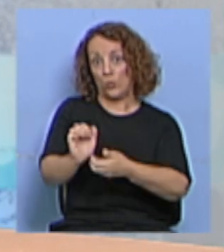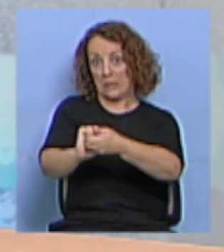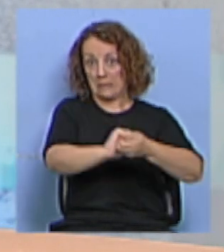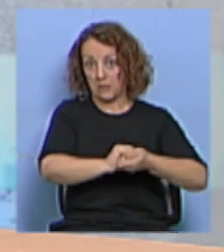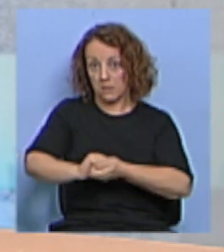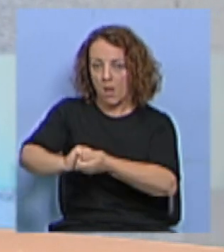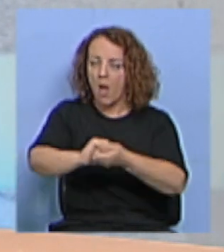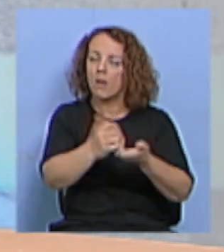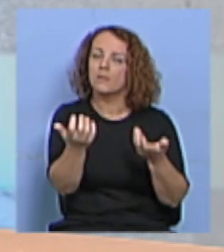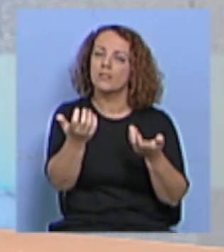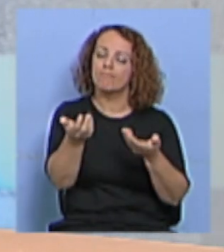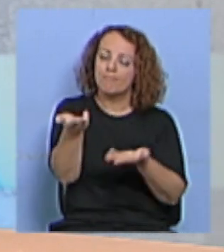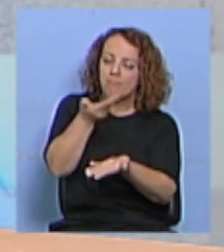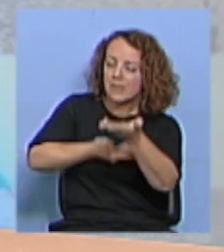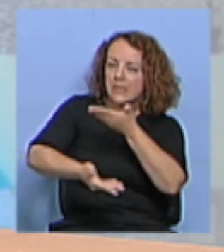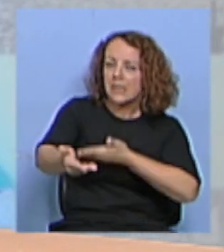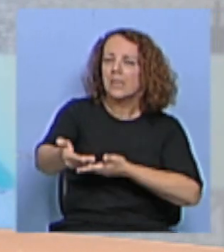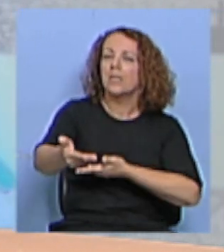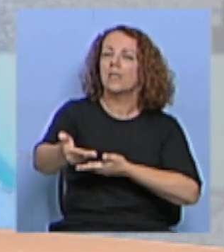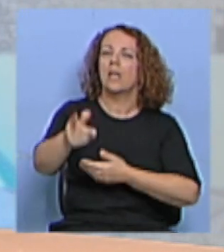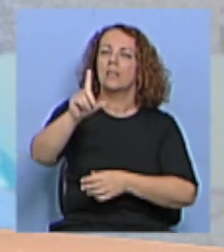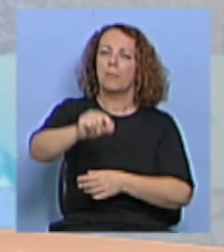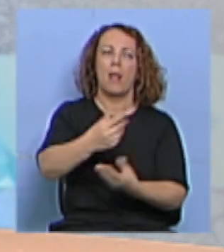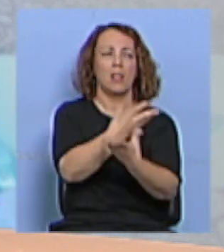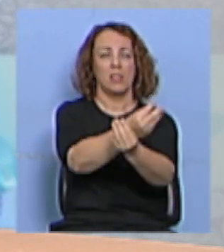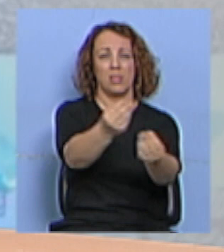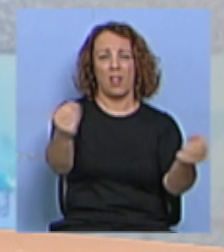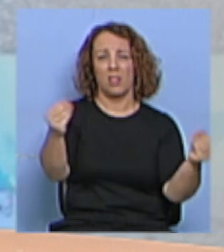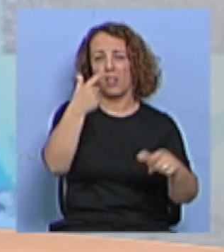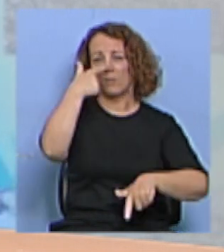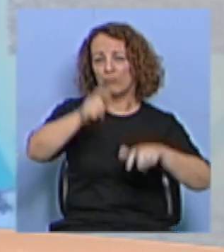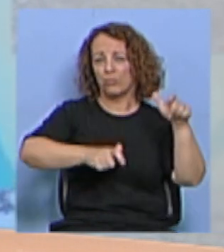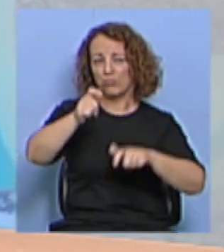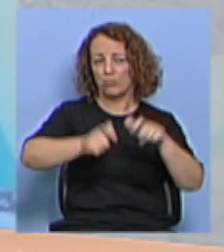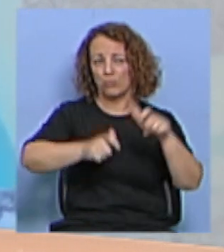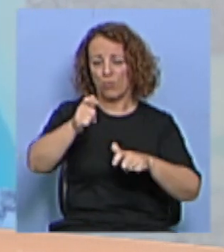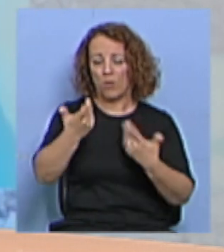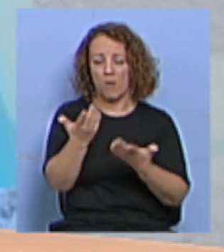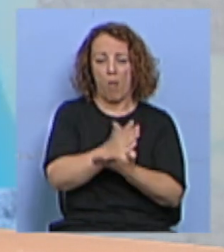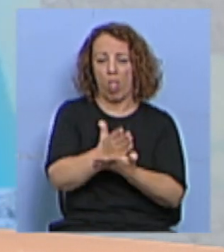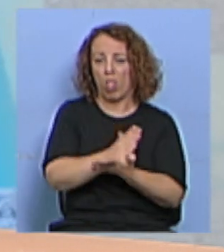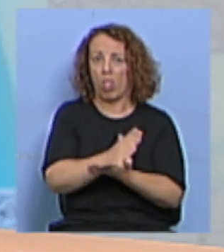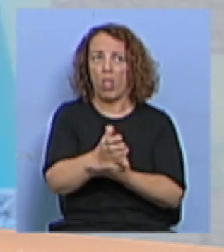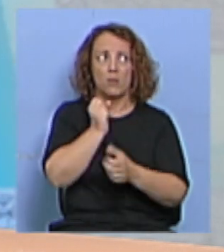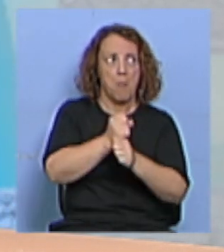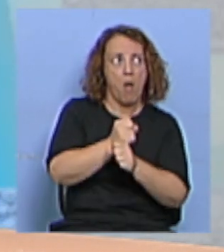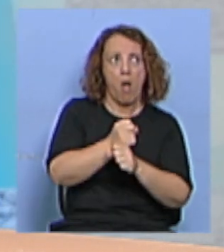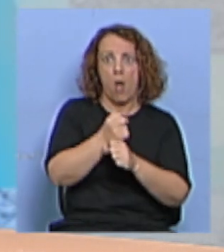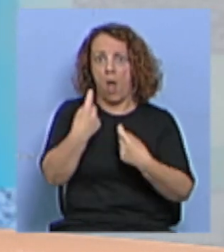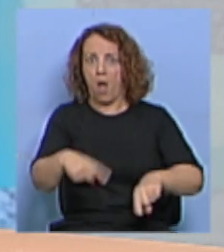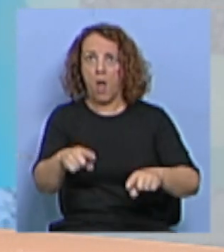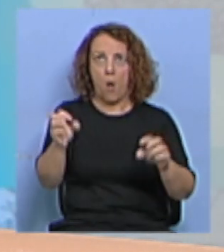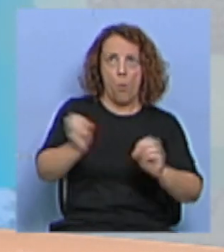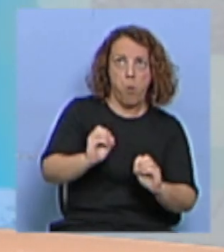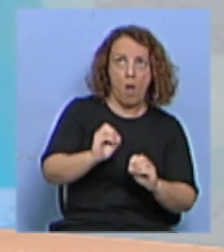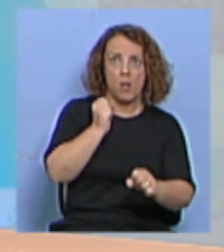capacidade da partilha, e perante tanta gente que neste momento vive confrontada com a incerteza do trabalho que não sabe se vai ter ou